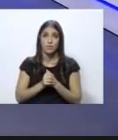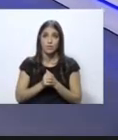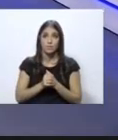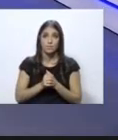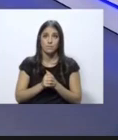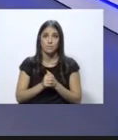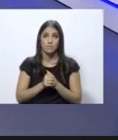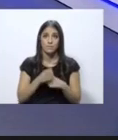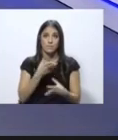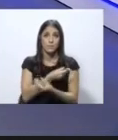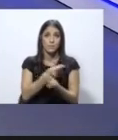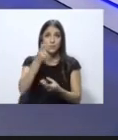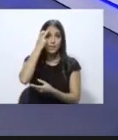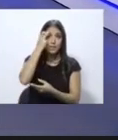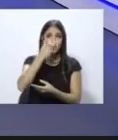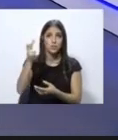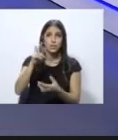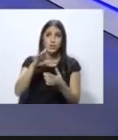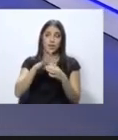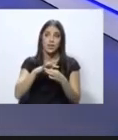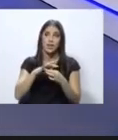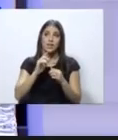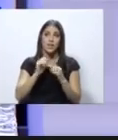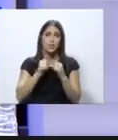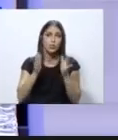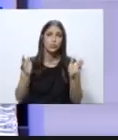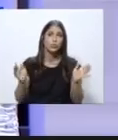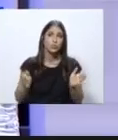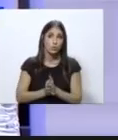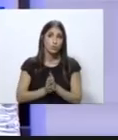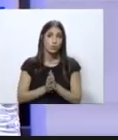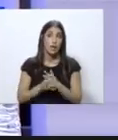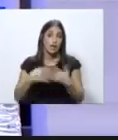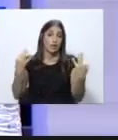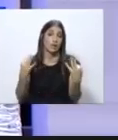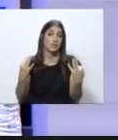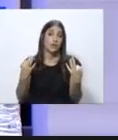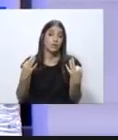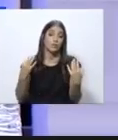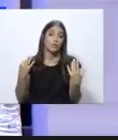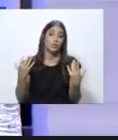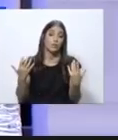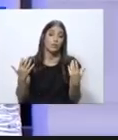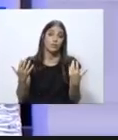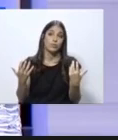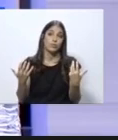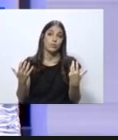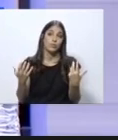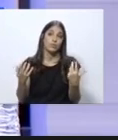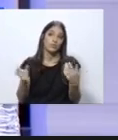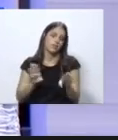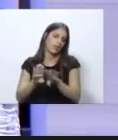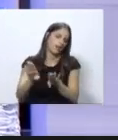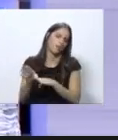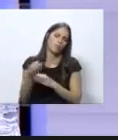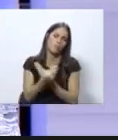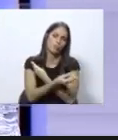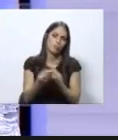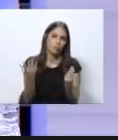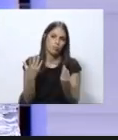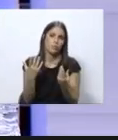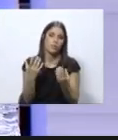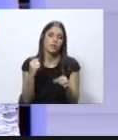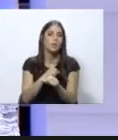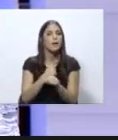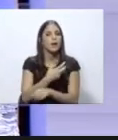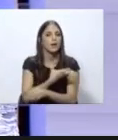a mesma boa sorte que desejo a todos, e acima de tudo que treinem muito bem, que trabalhem muito